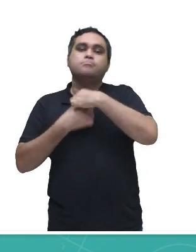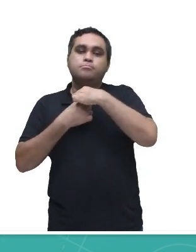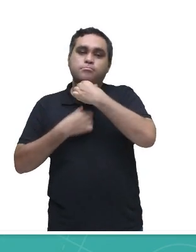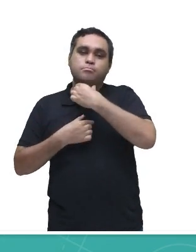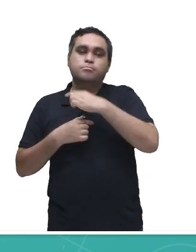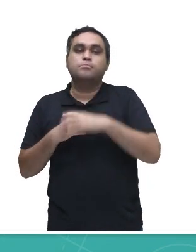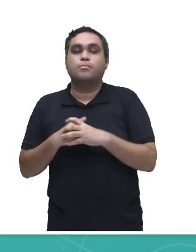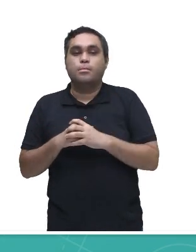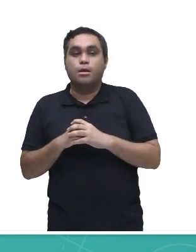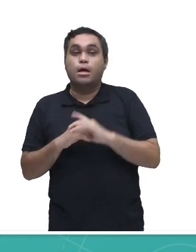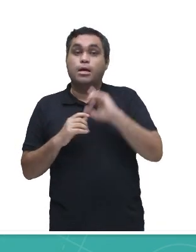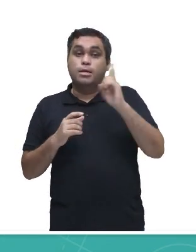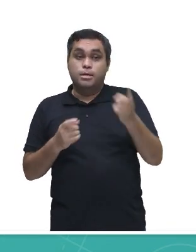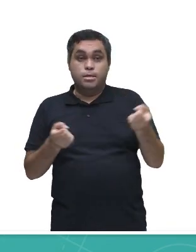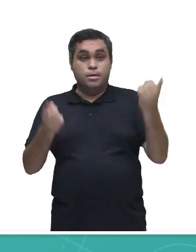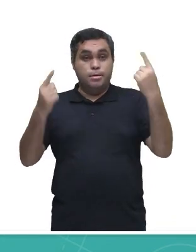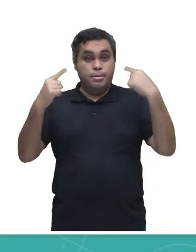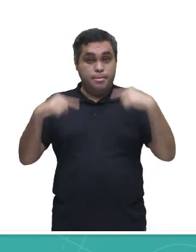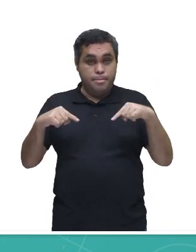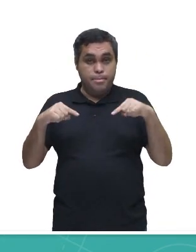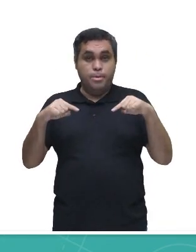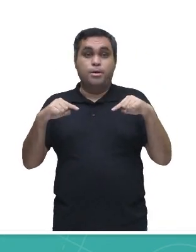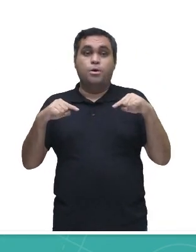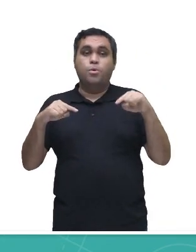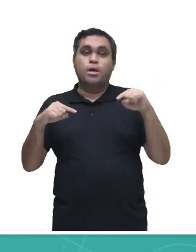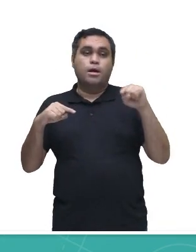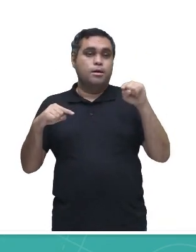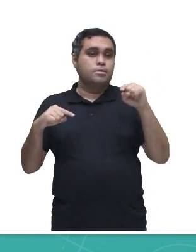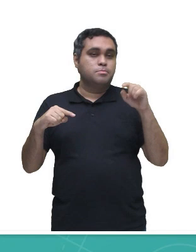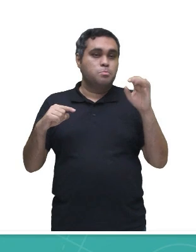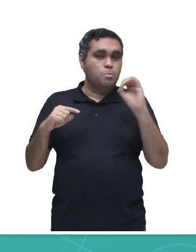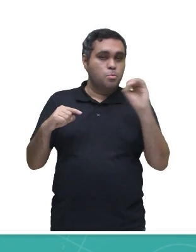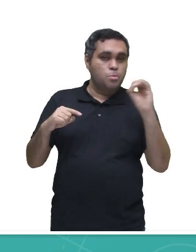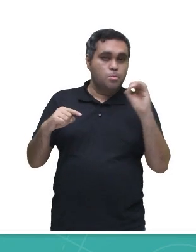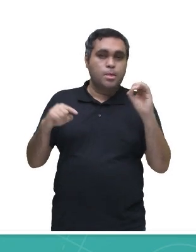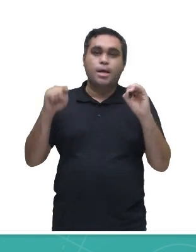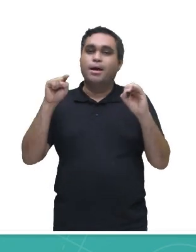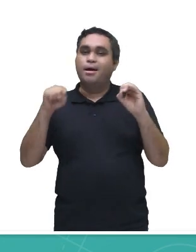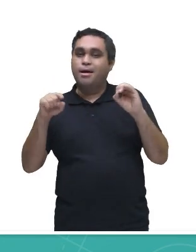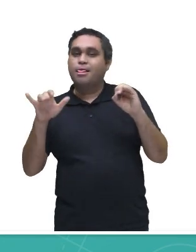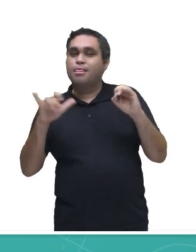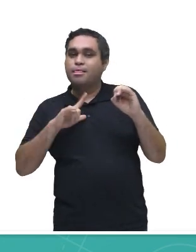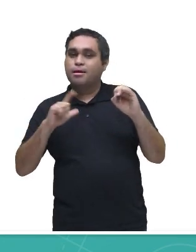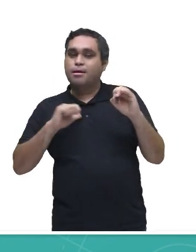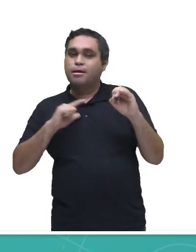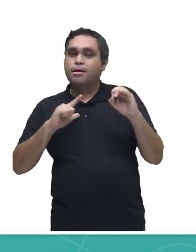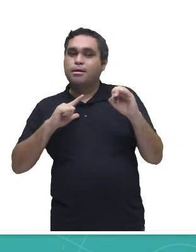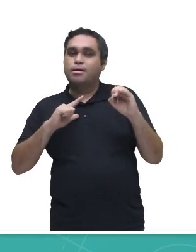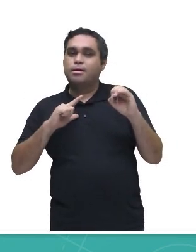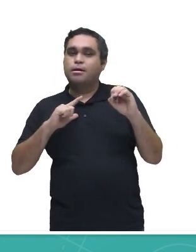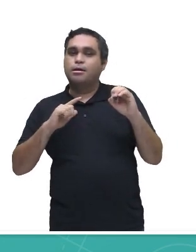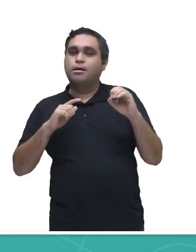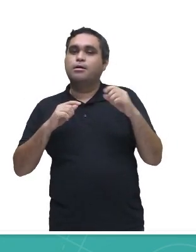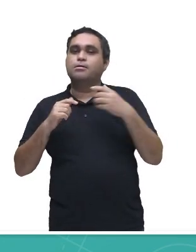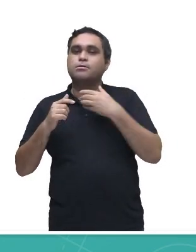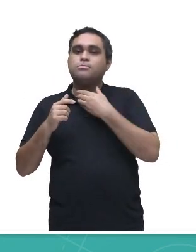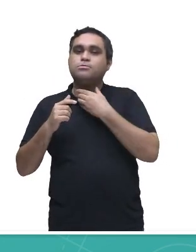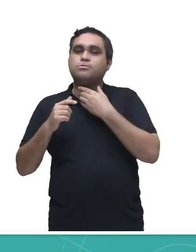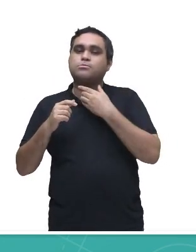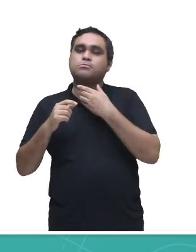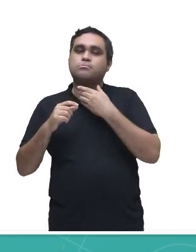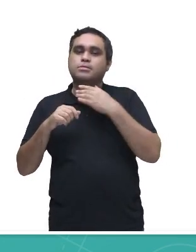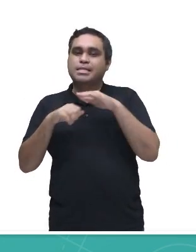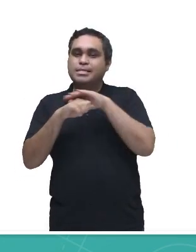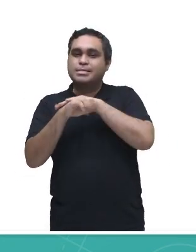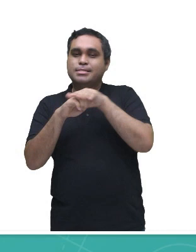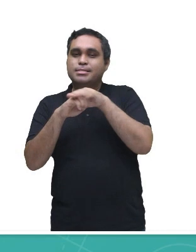célula, está vazio aqui, mas tem um exemplo aqui de epitélio respiratório. O epitélio é o mesmo que tecido.